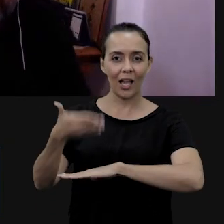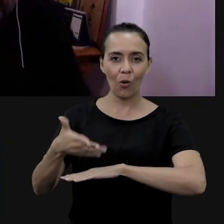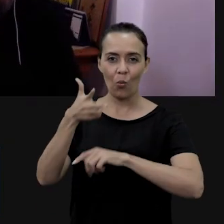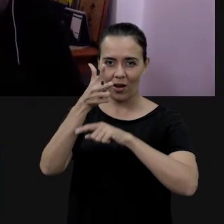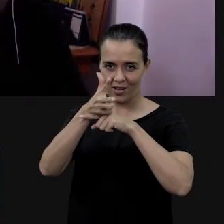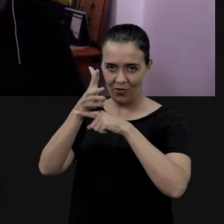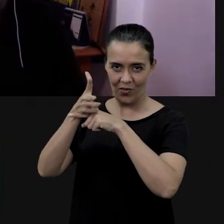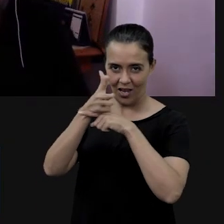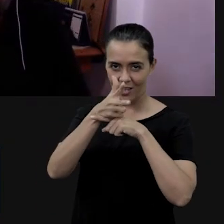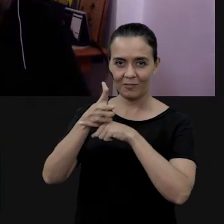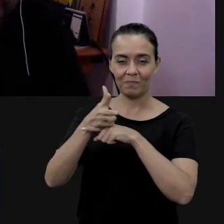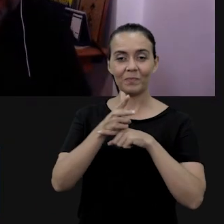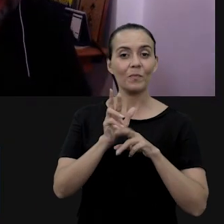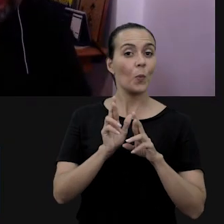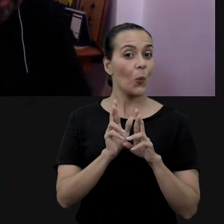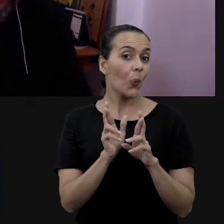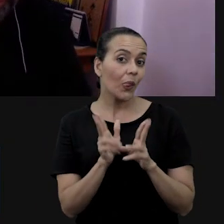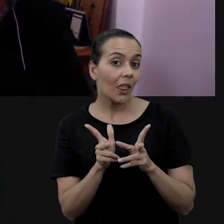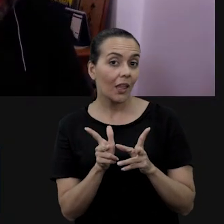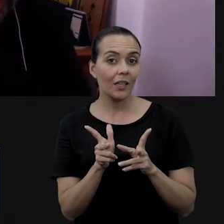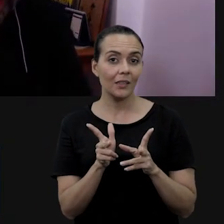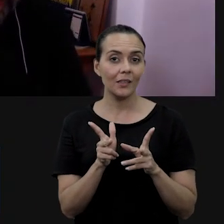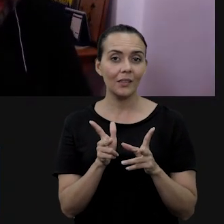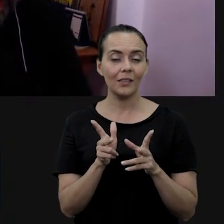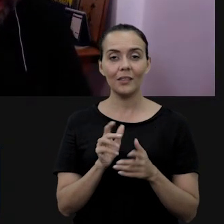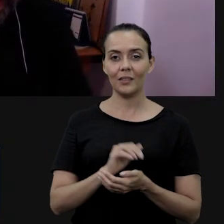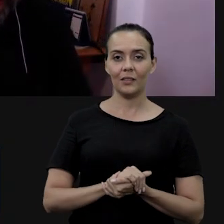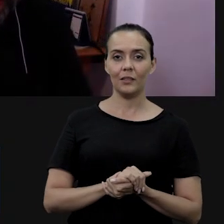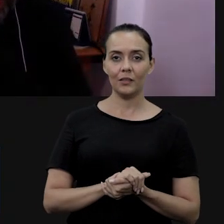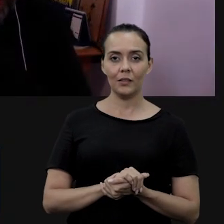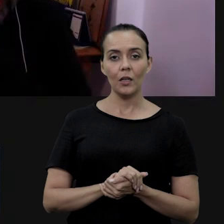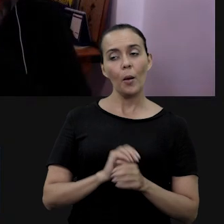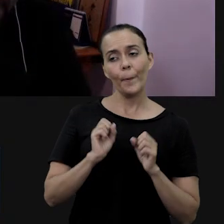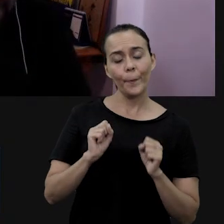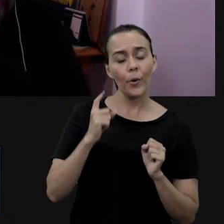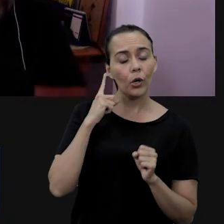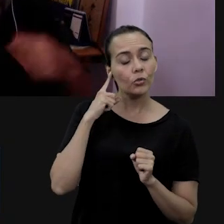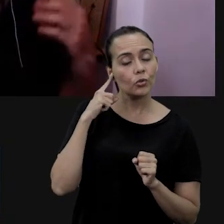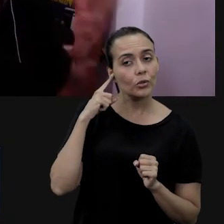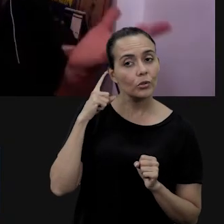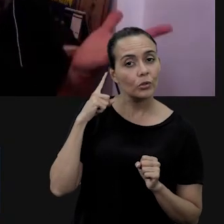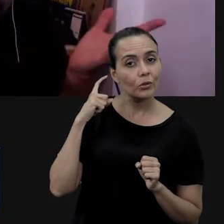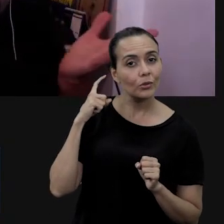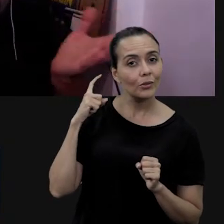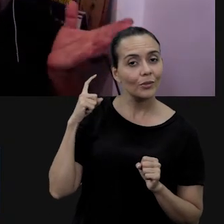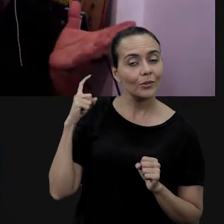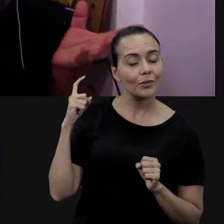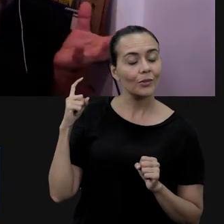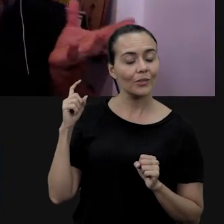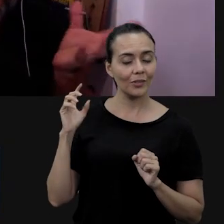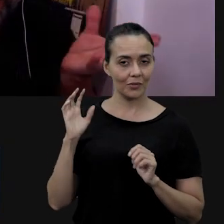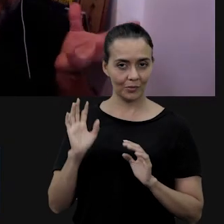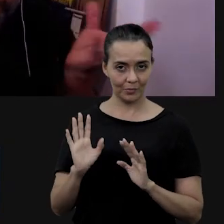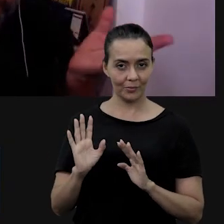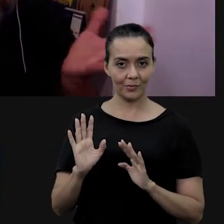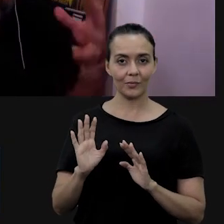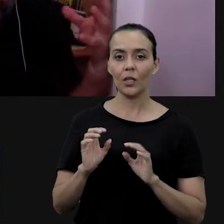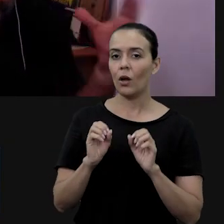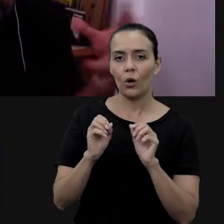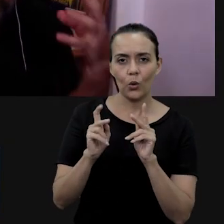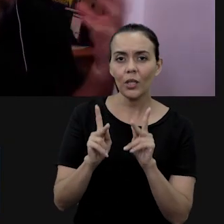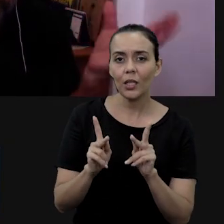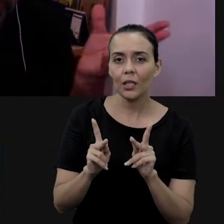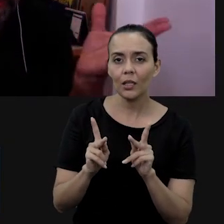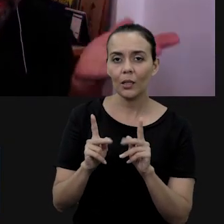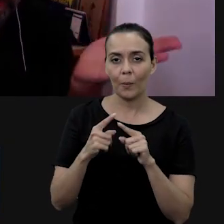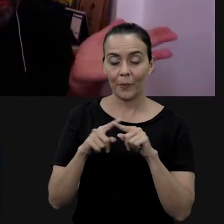forma, ele aceita o Ruídos, som, né? o Mais som, o som ambiente, né? a